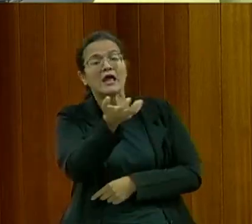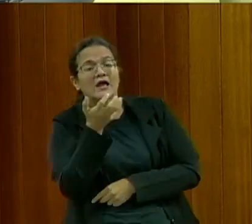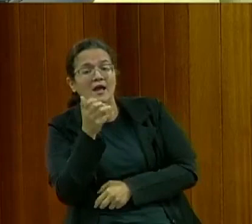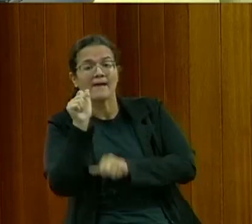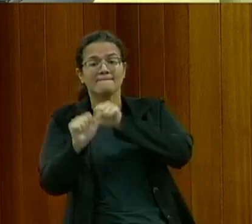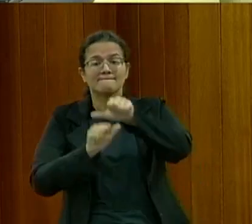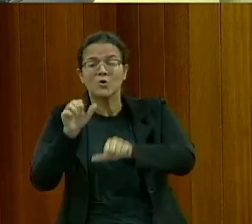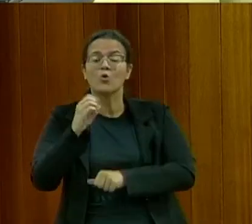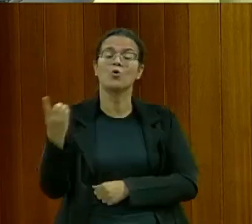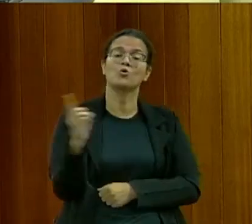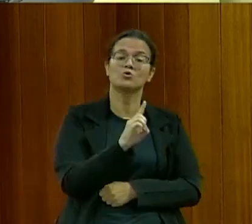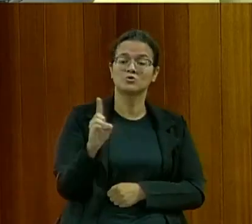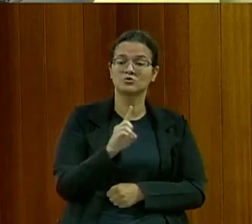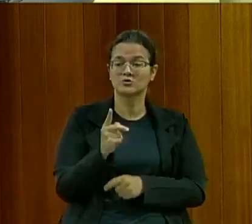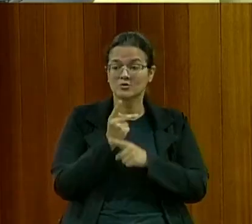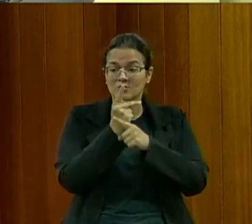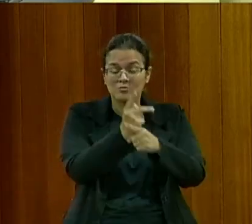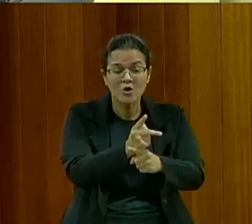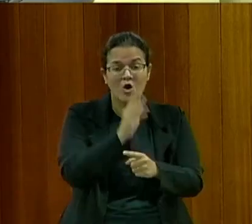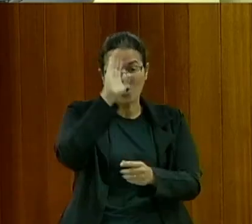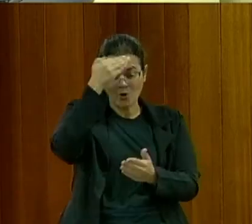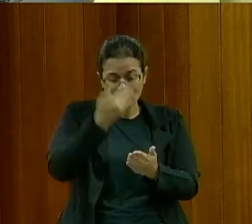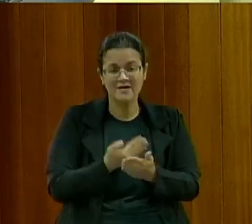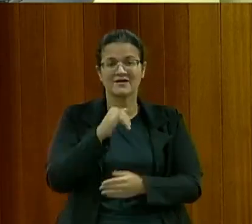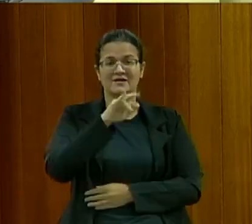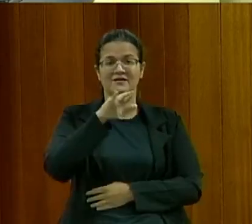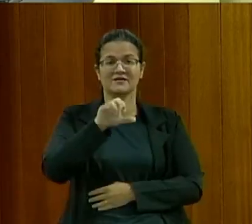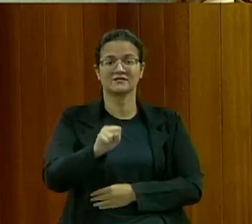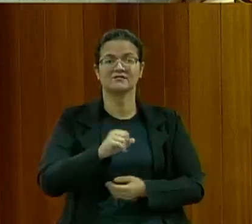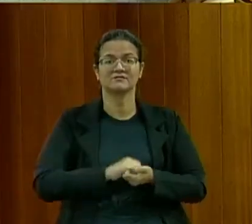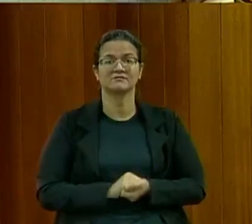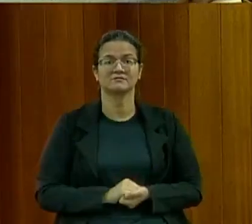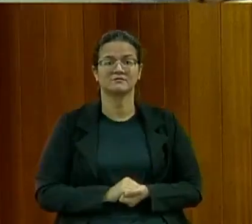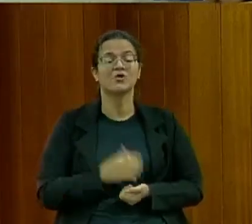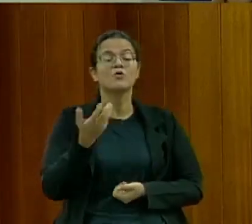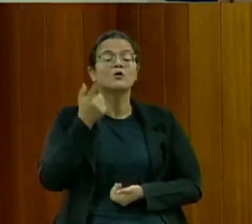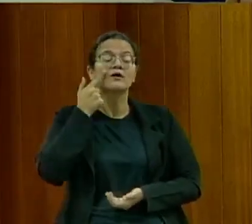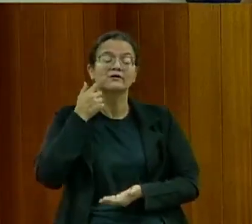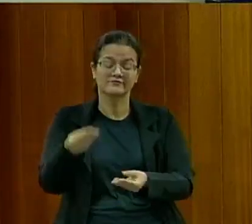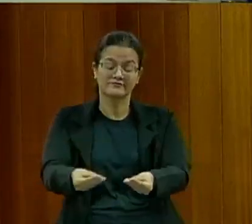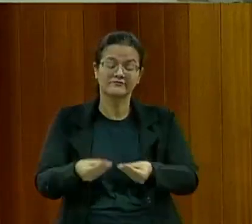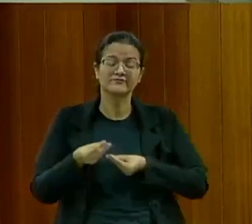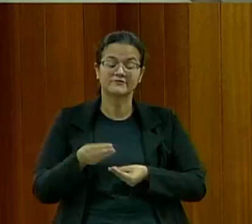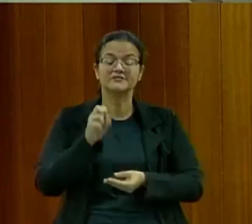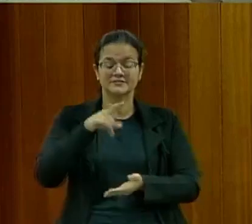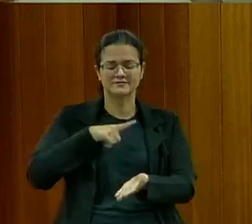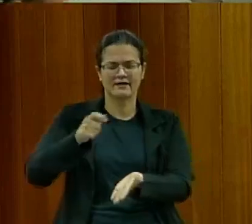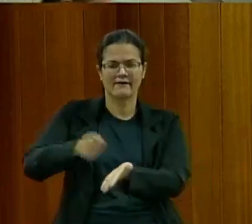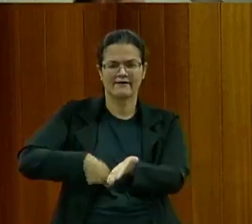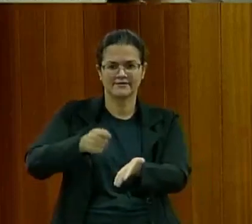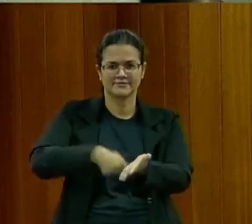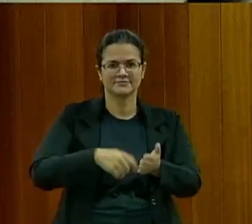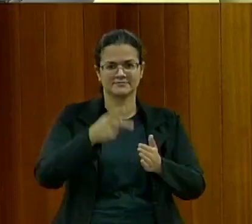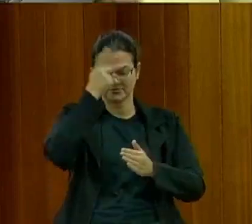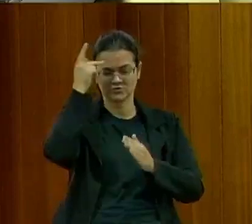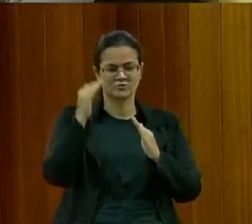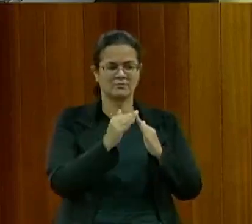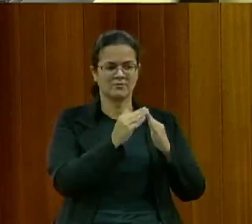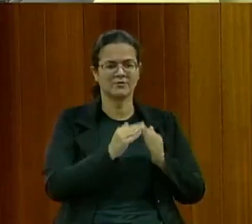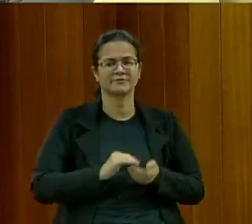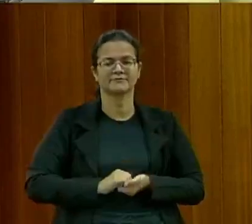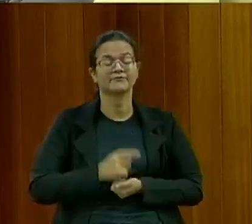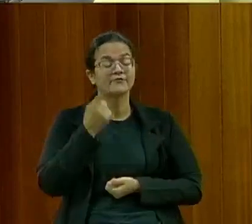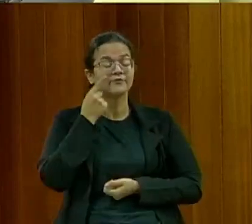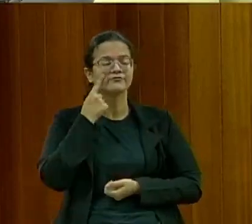de Goiânia. Eu quero é conferir. Esse estranho aqui foi assinado mesmo para o morador. Quero conferir, vamos ver. Então, vereador